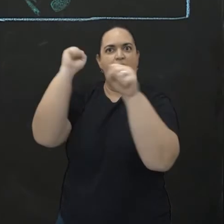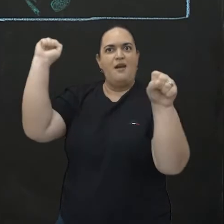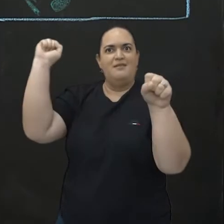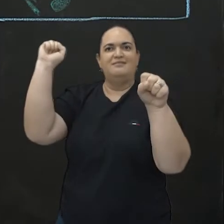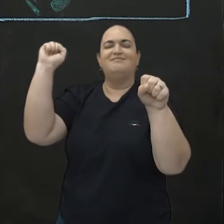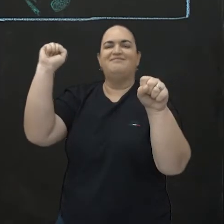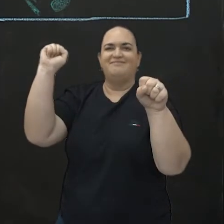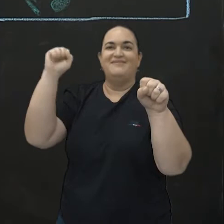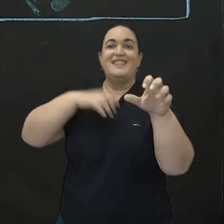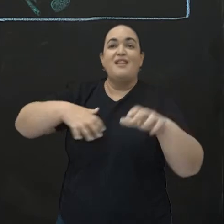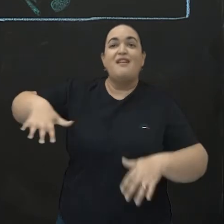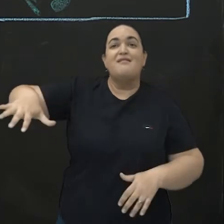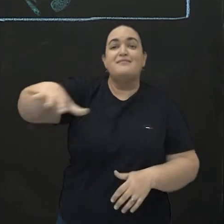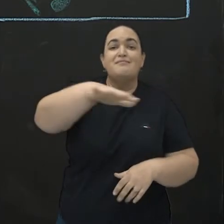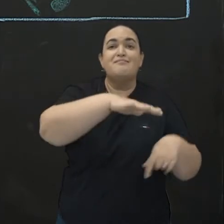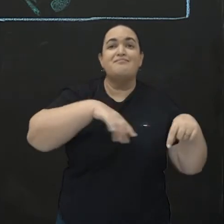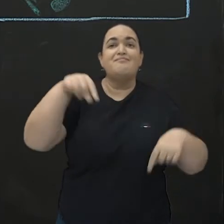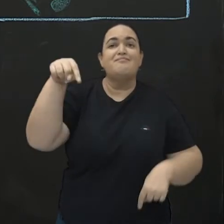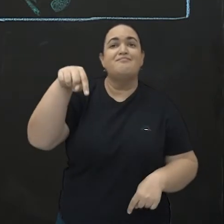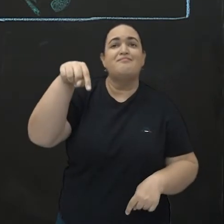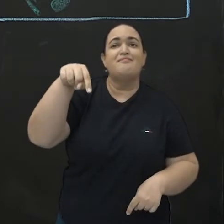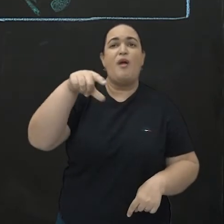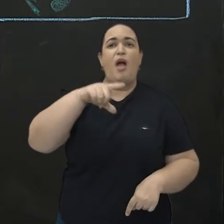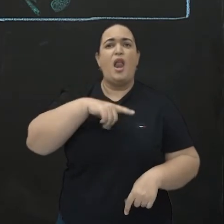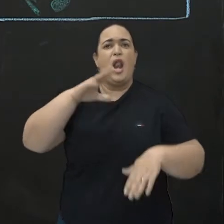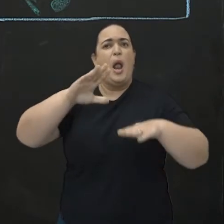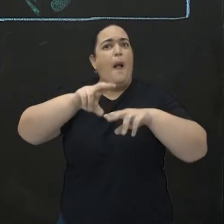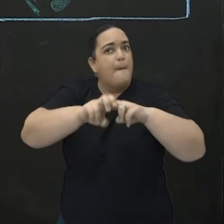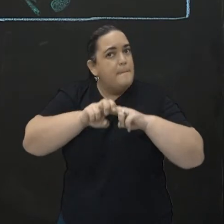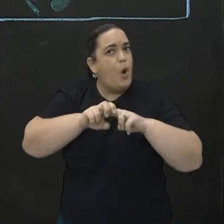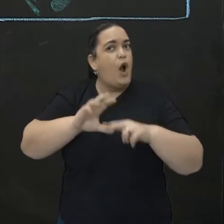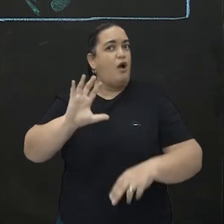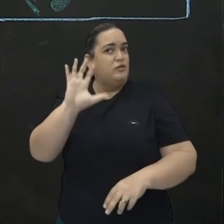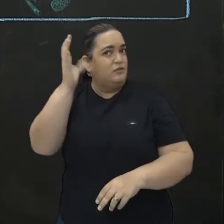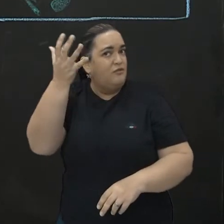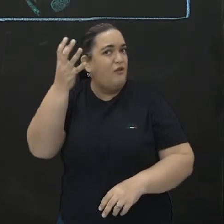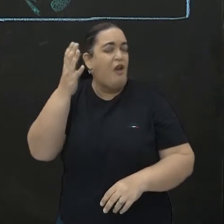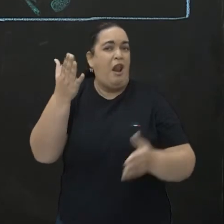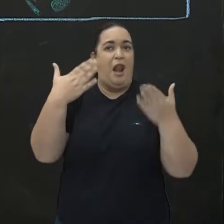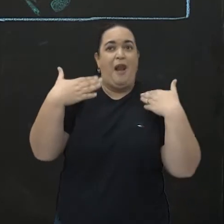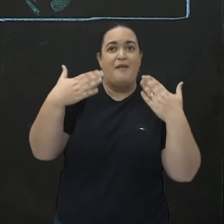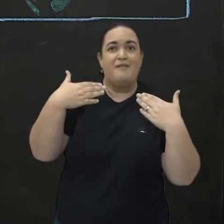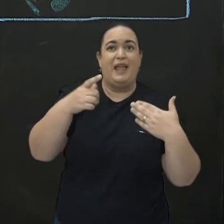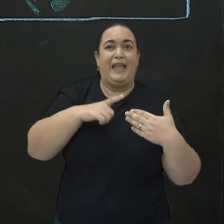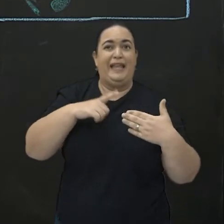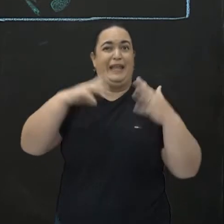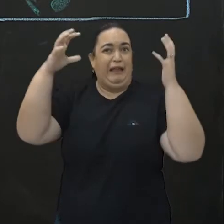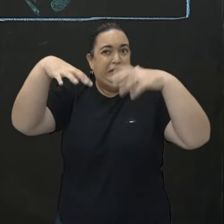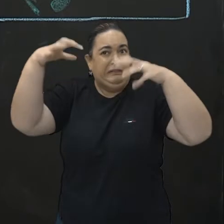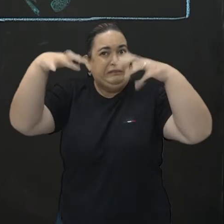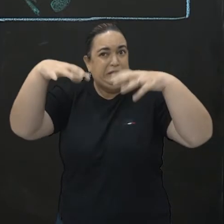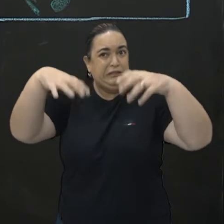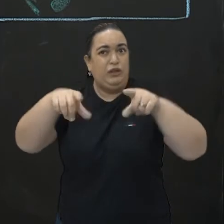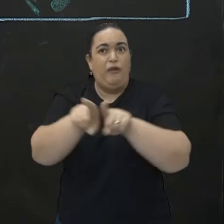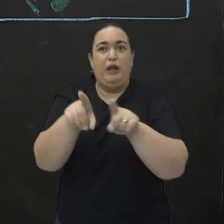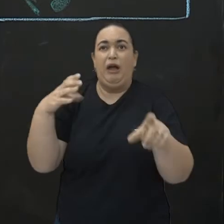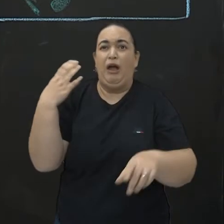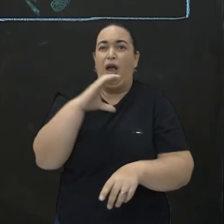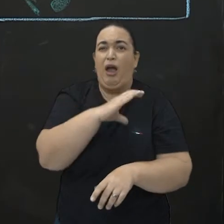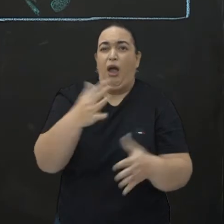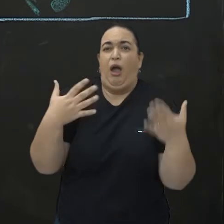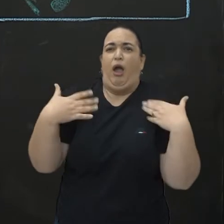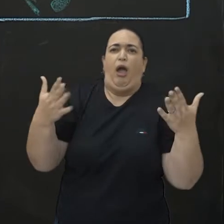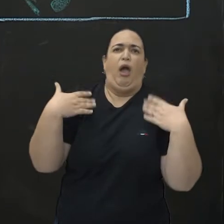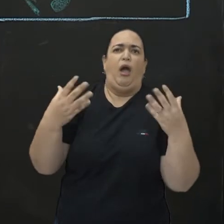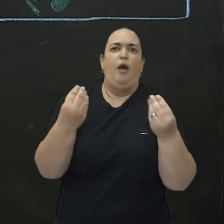então, devido a essa época tropical, onde temos aí a chuva bastante forte e bastante calor, vai dar origem à